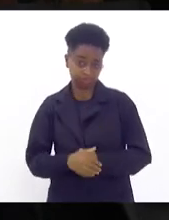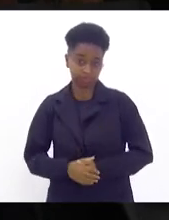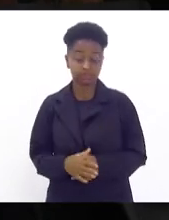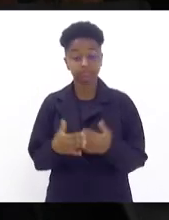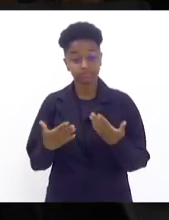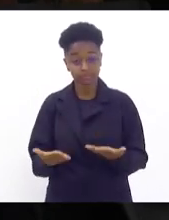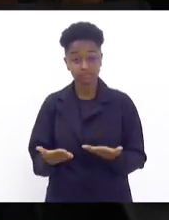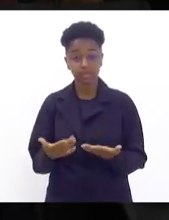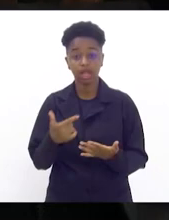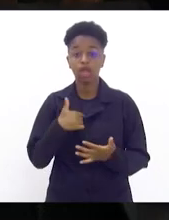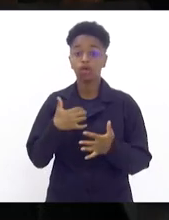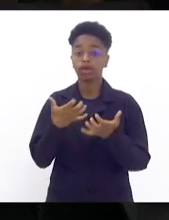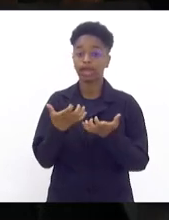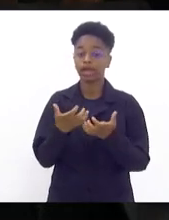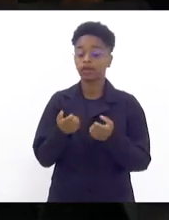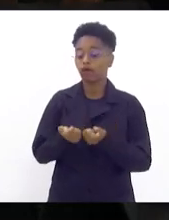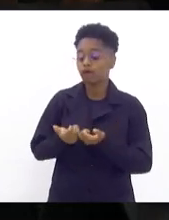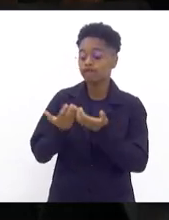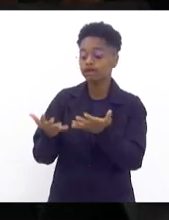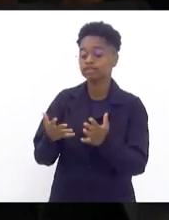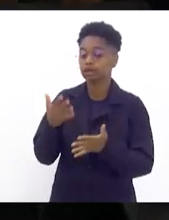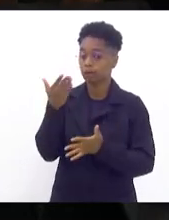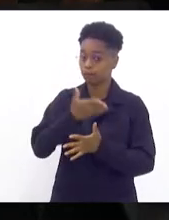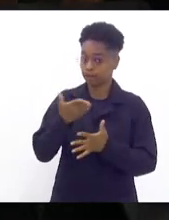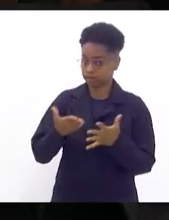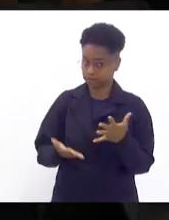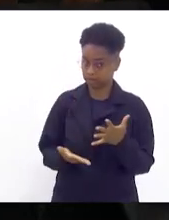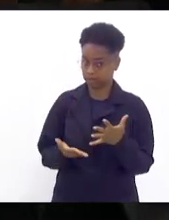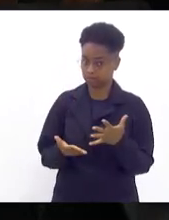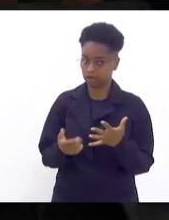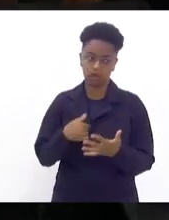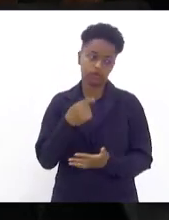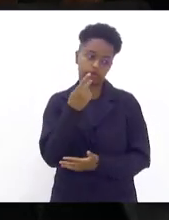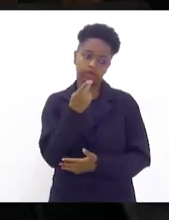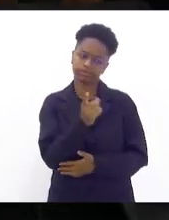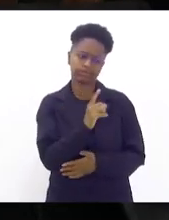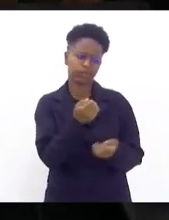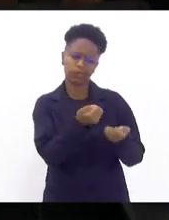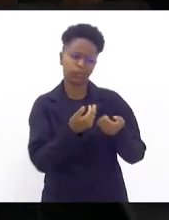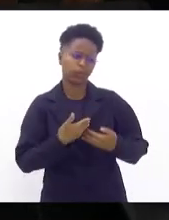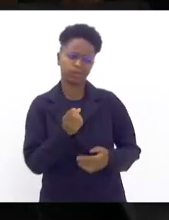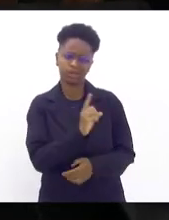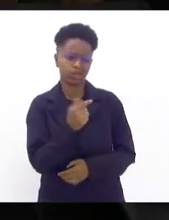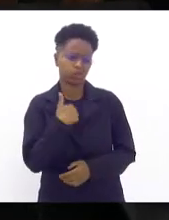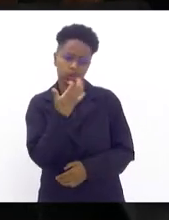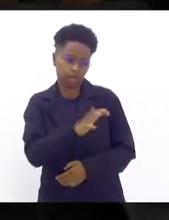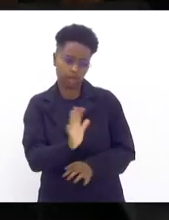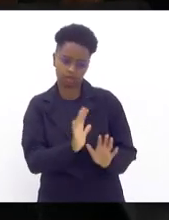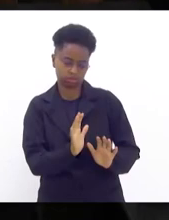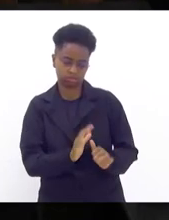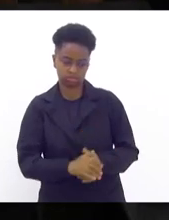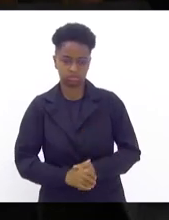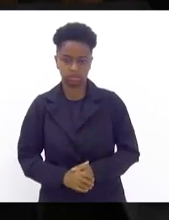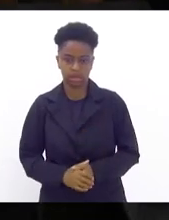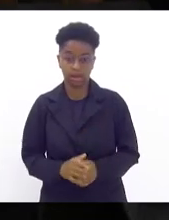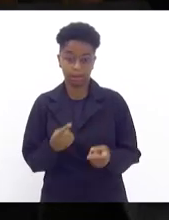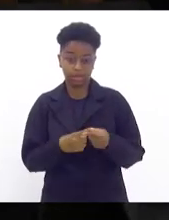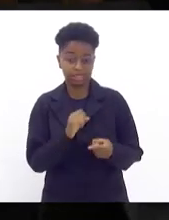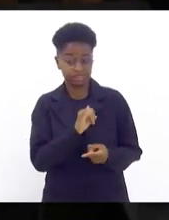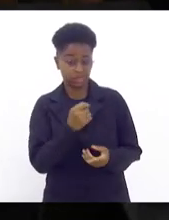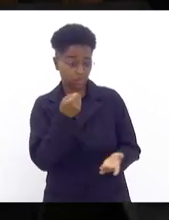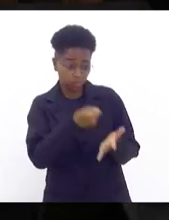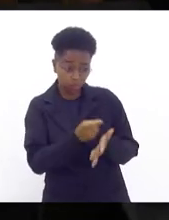lhe oferecer um parcelamento. Eu digo, minha senhora, não ofereça nada porque eu não quero nada. Se eu não